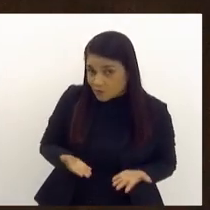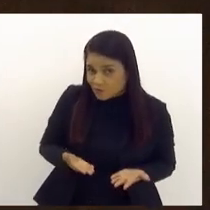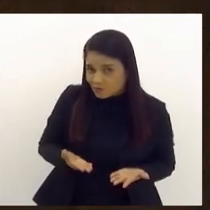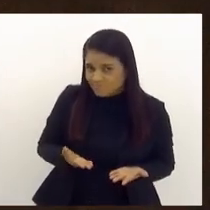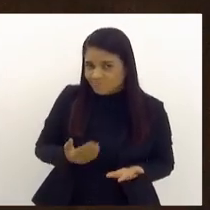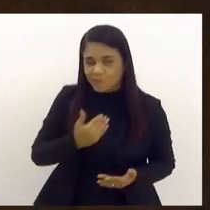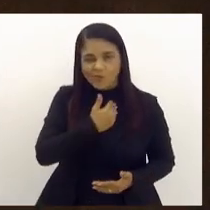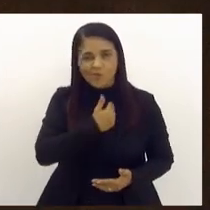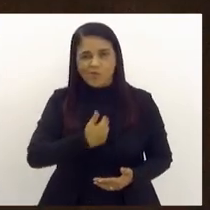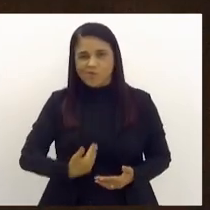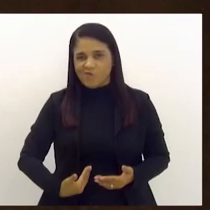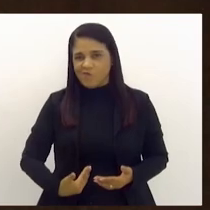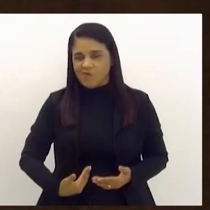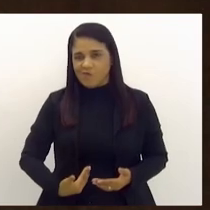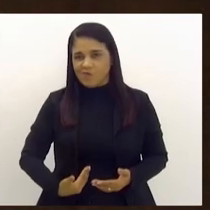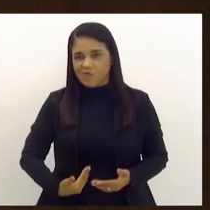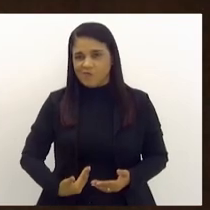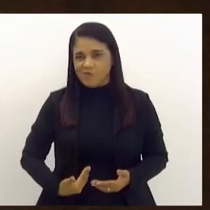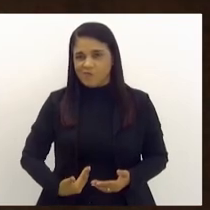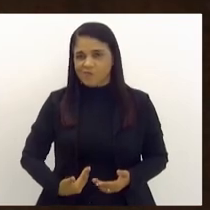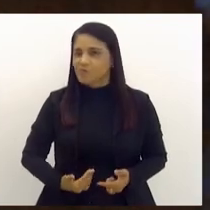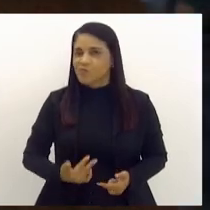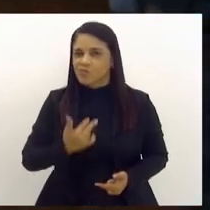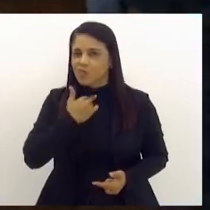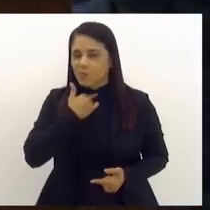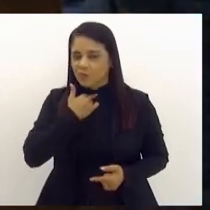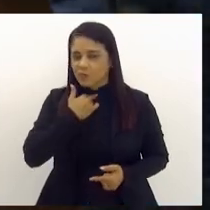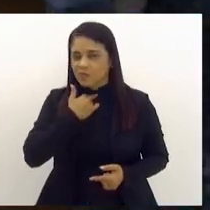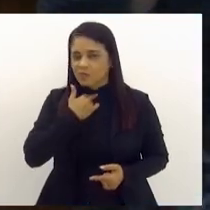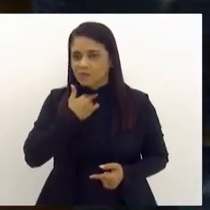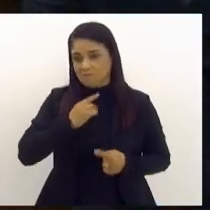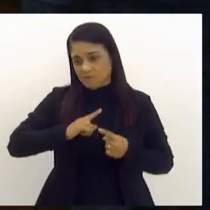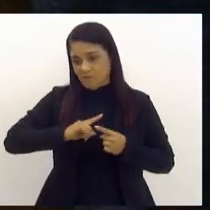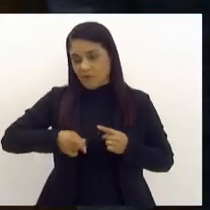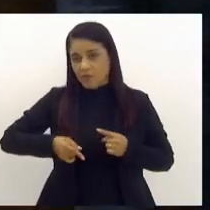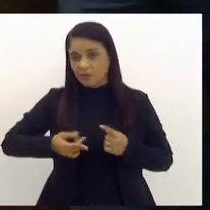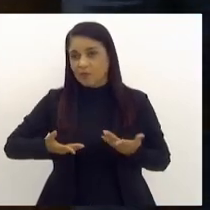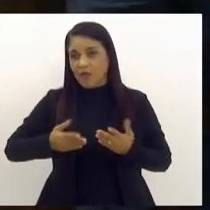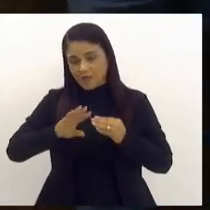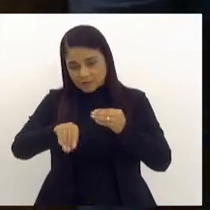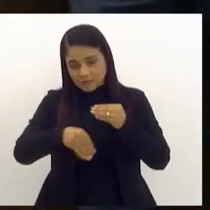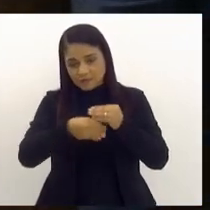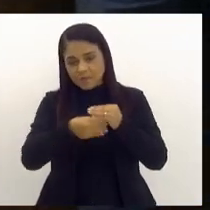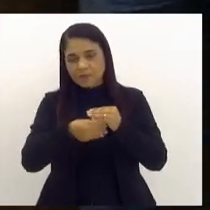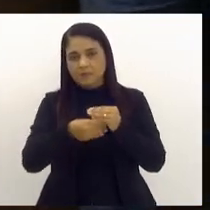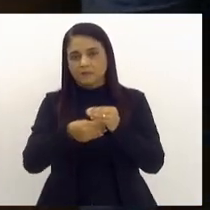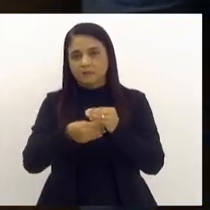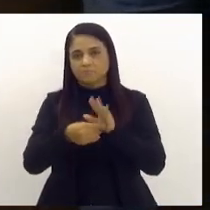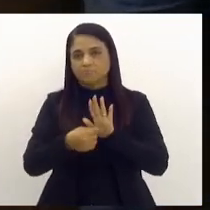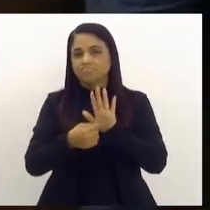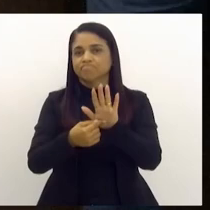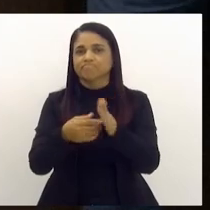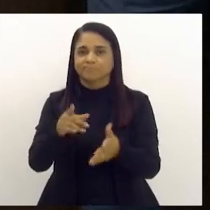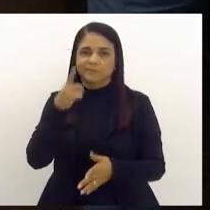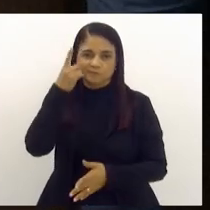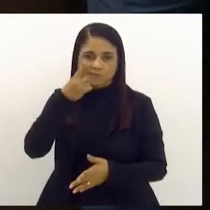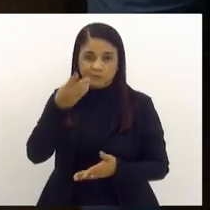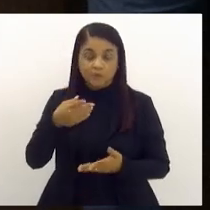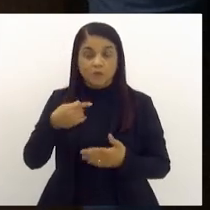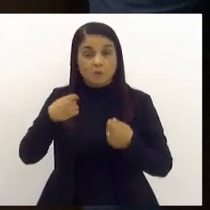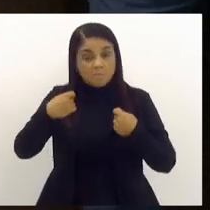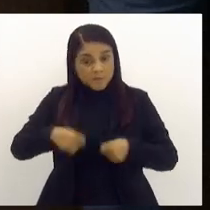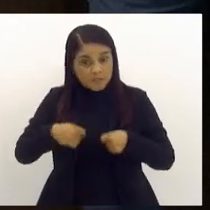poderia fazer um veto com a presente redação às emendas dos senhores deputados. Então, é uma necessidade do